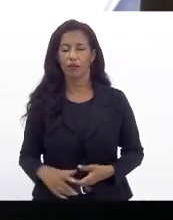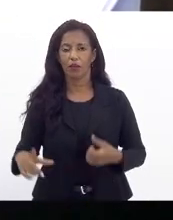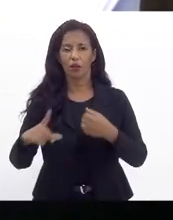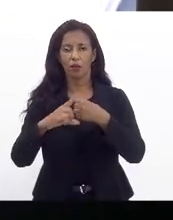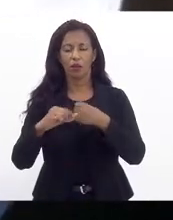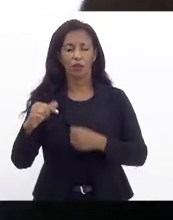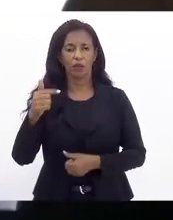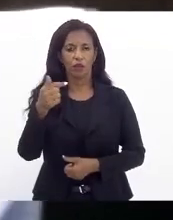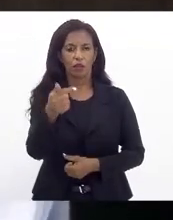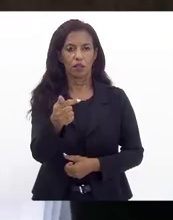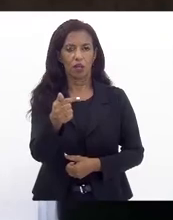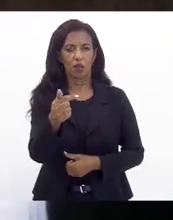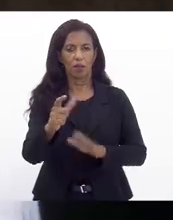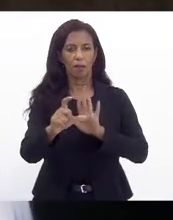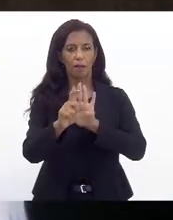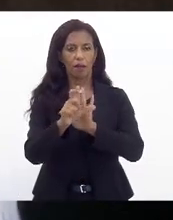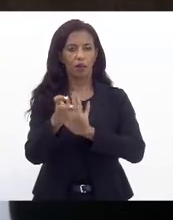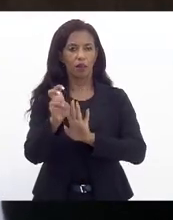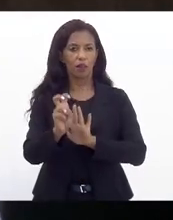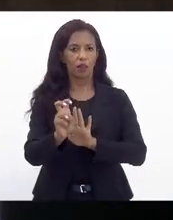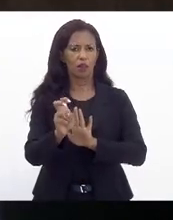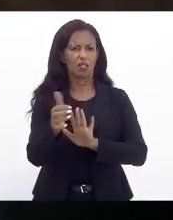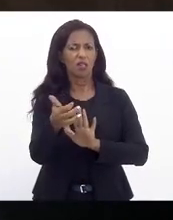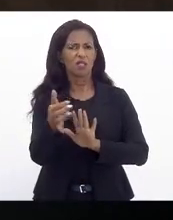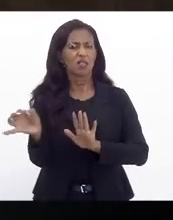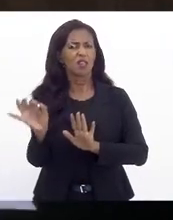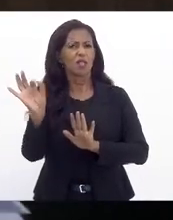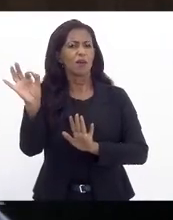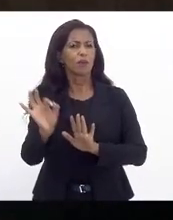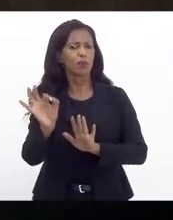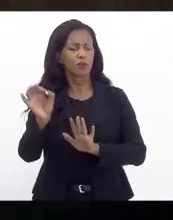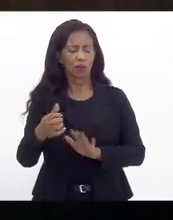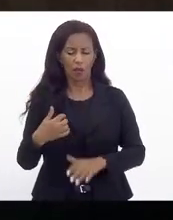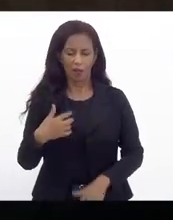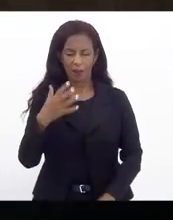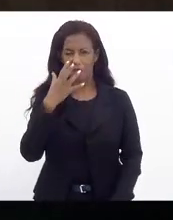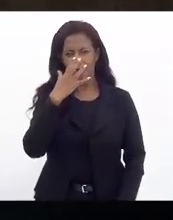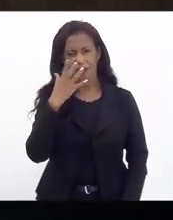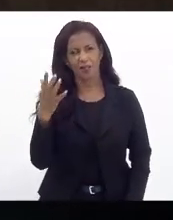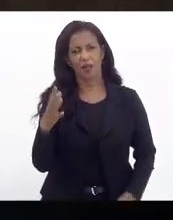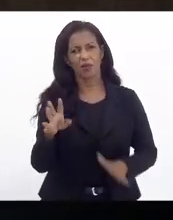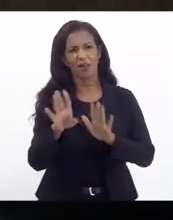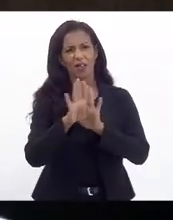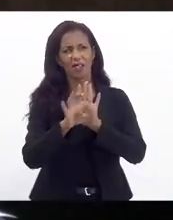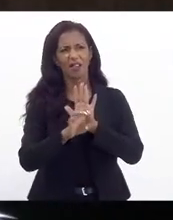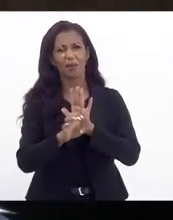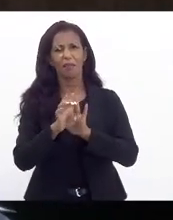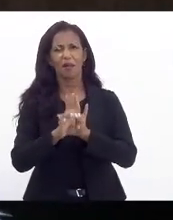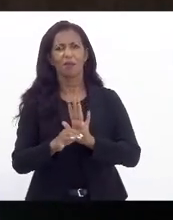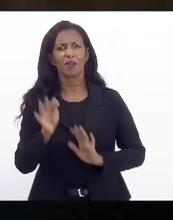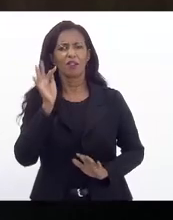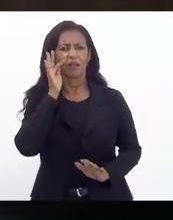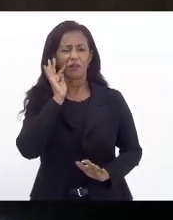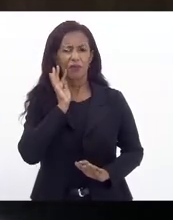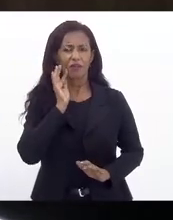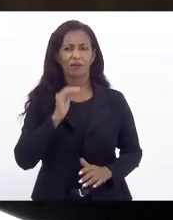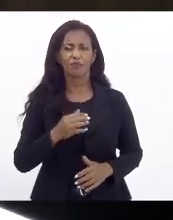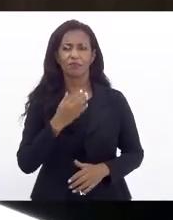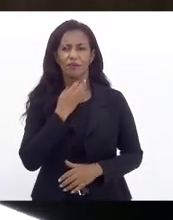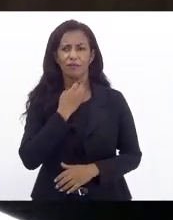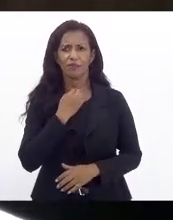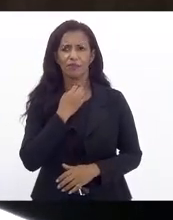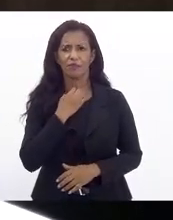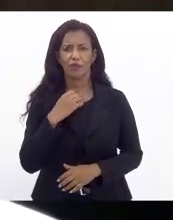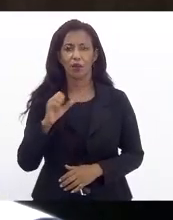parágrafo 5º Que aqui está 100%, eu tive a impressão Que era até uma emenda do deputado Flávio Serafini, salvo engano Que